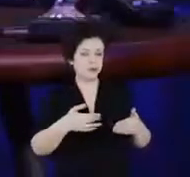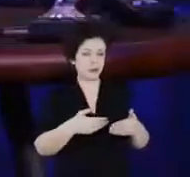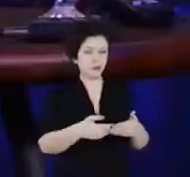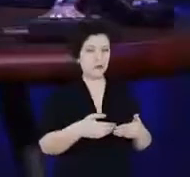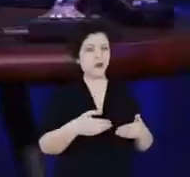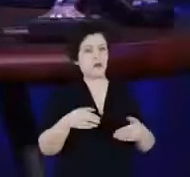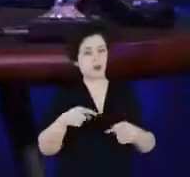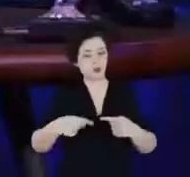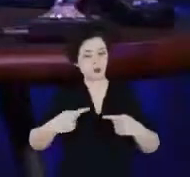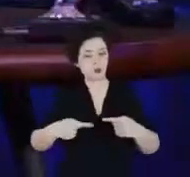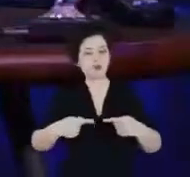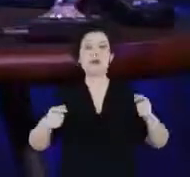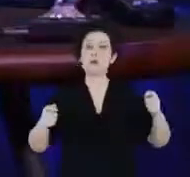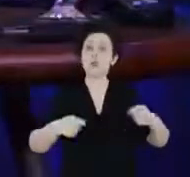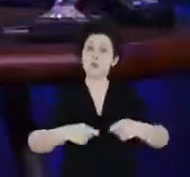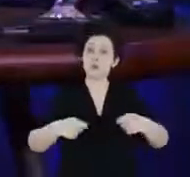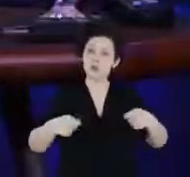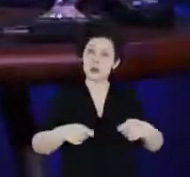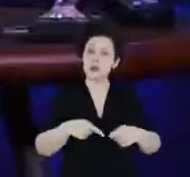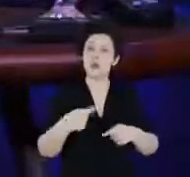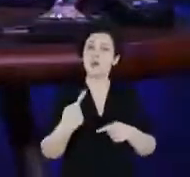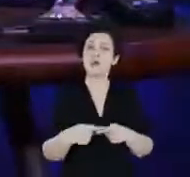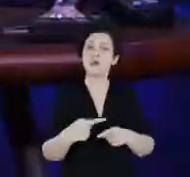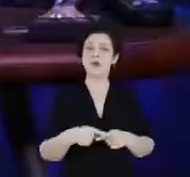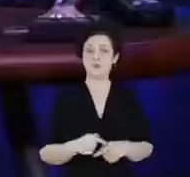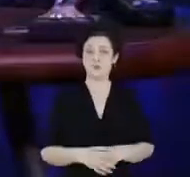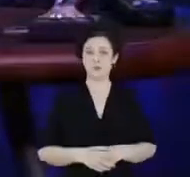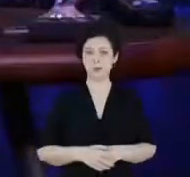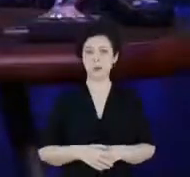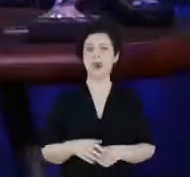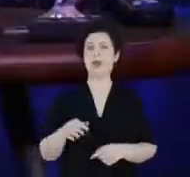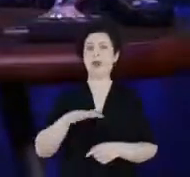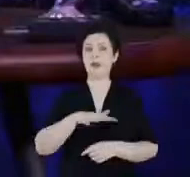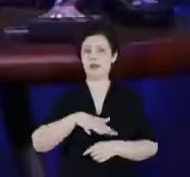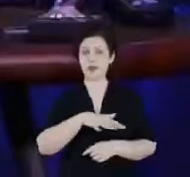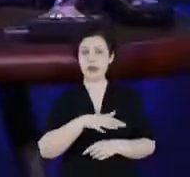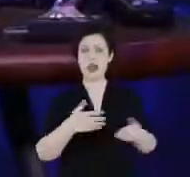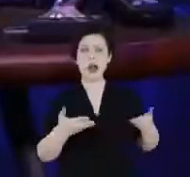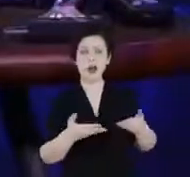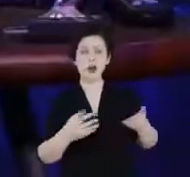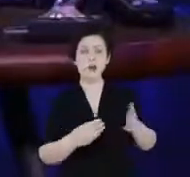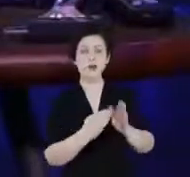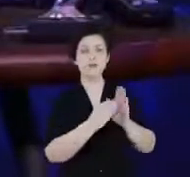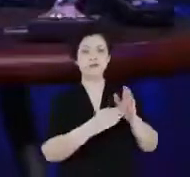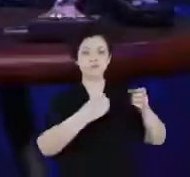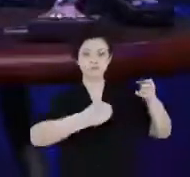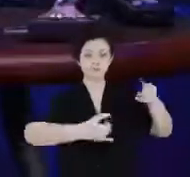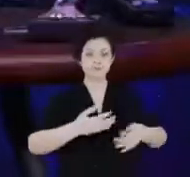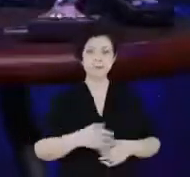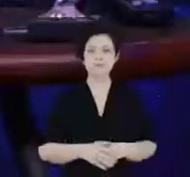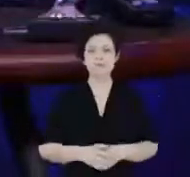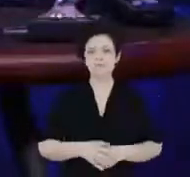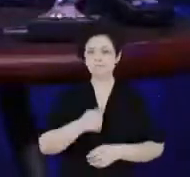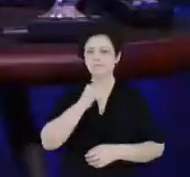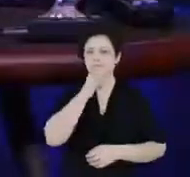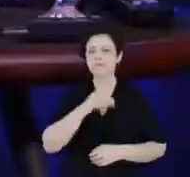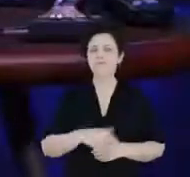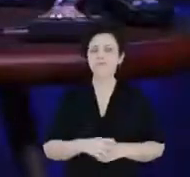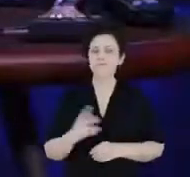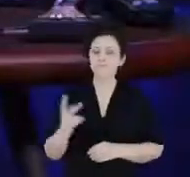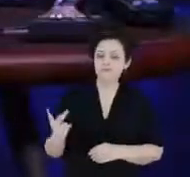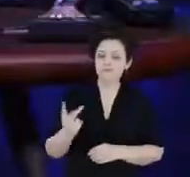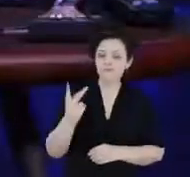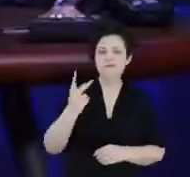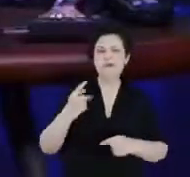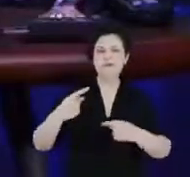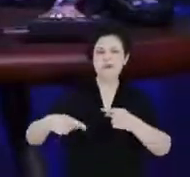também viáveis, principalmente nessa perspectiva que nós trouxemos aqui de você valorar a